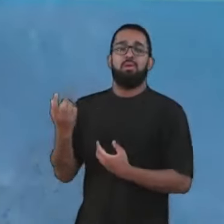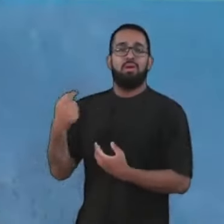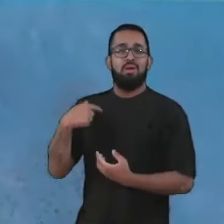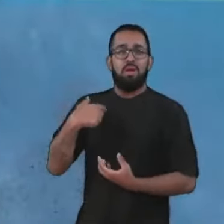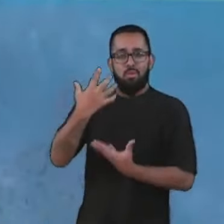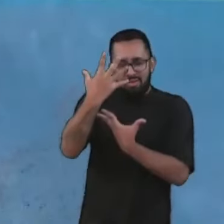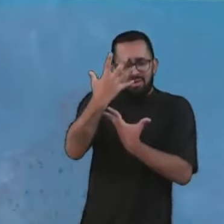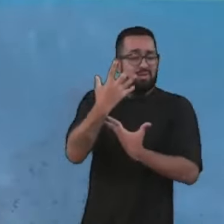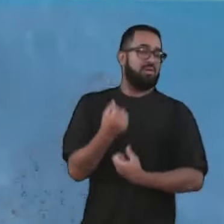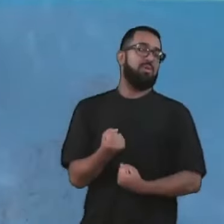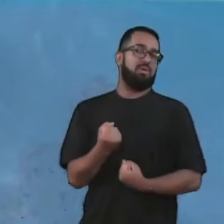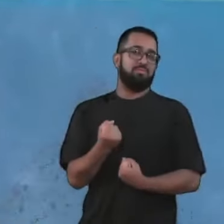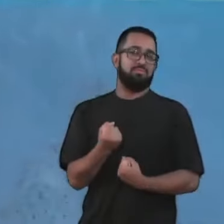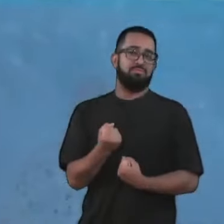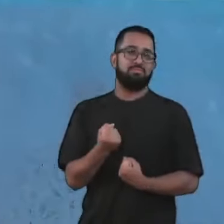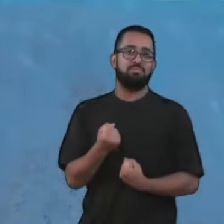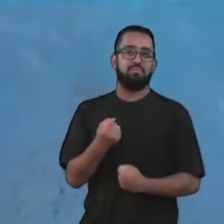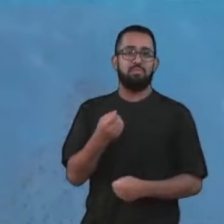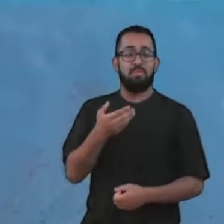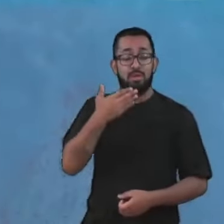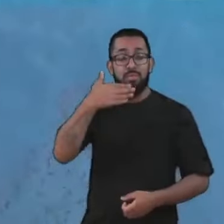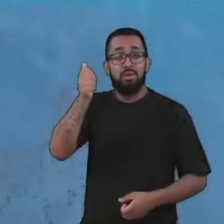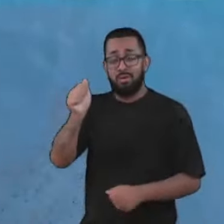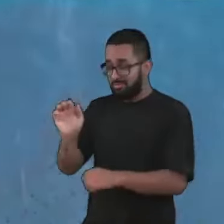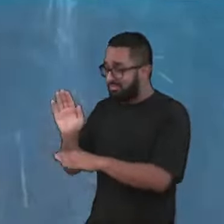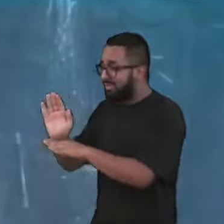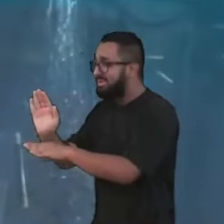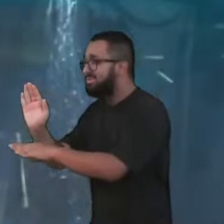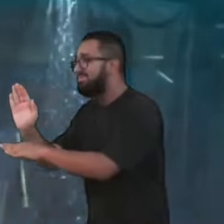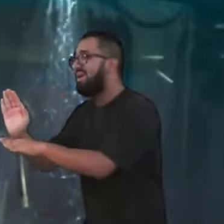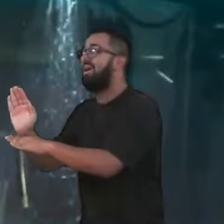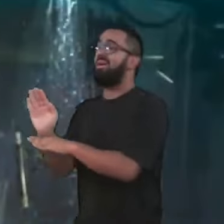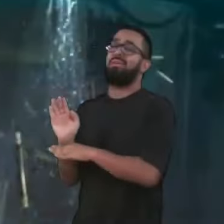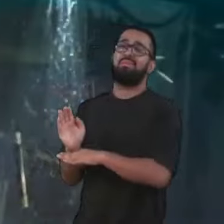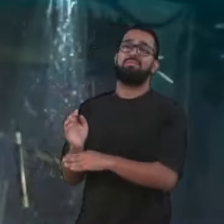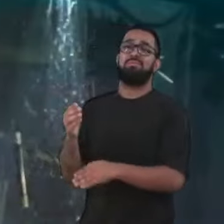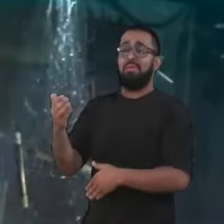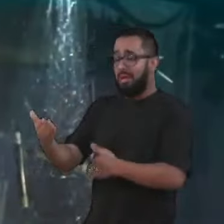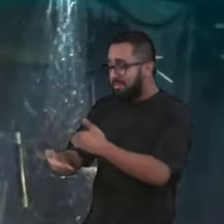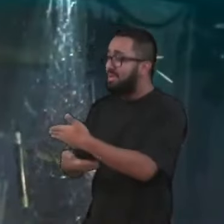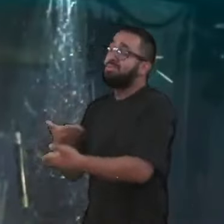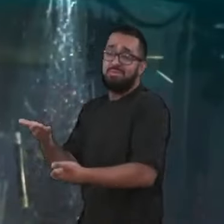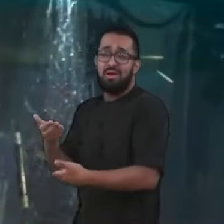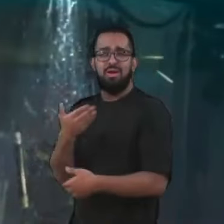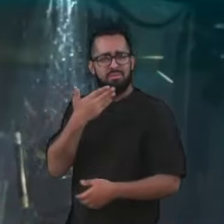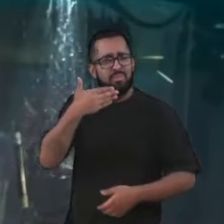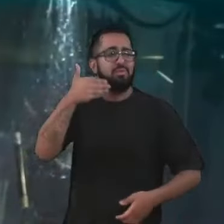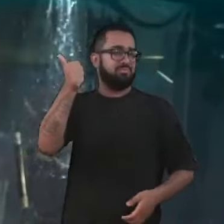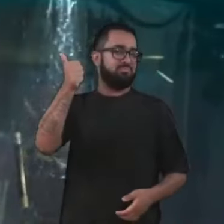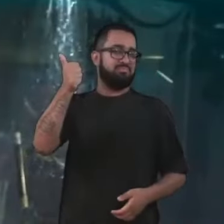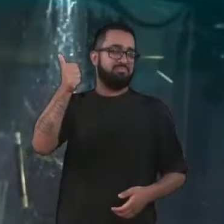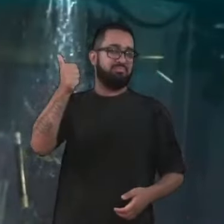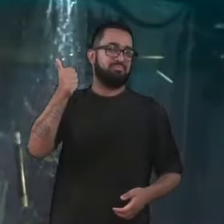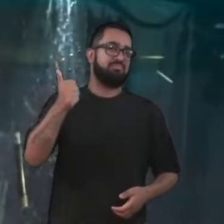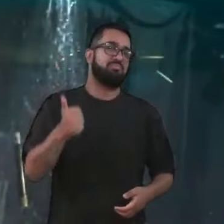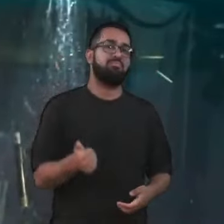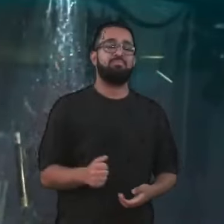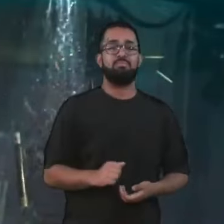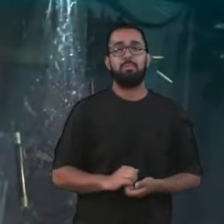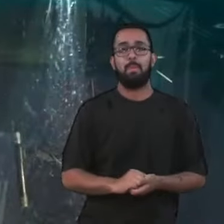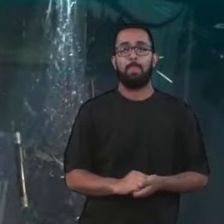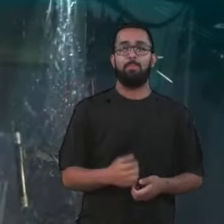do Senhor, a presença dEle, porque o seu coração está muito focado em você, muito focado nos seus